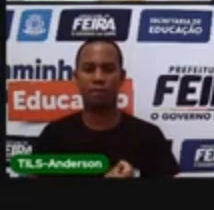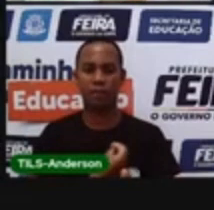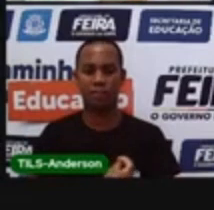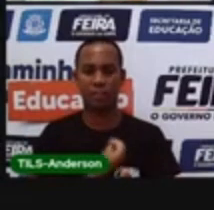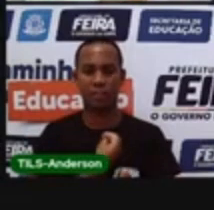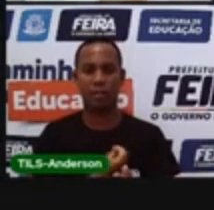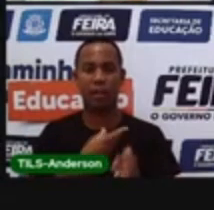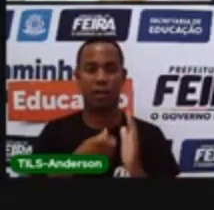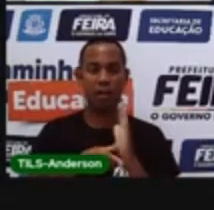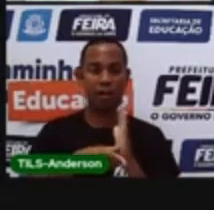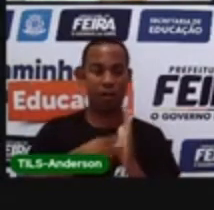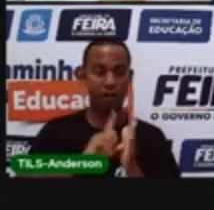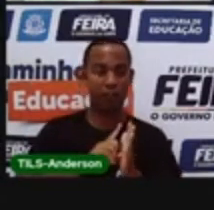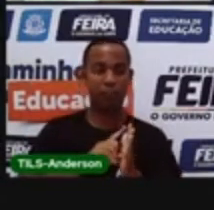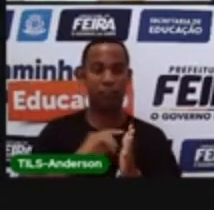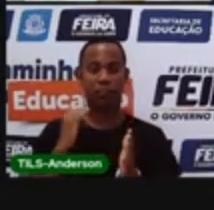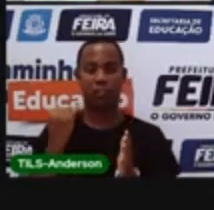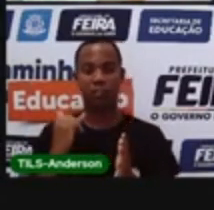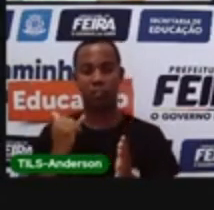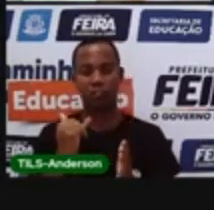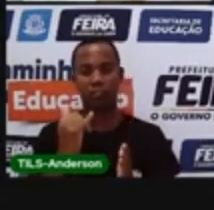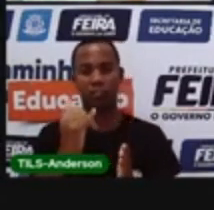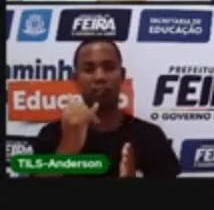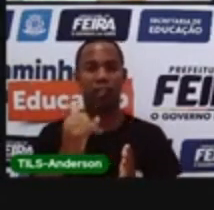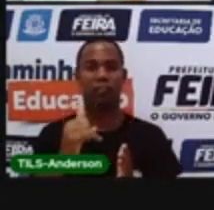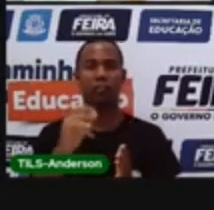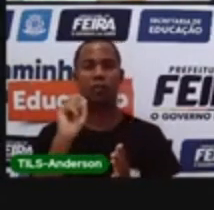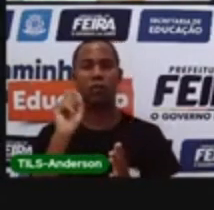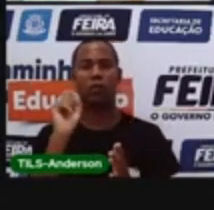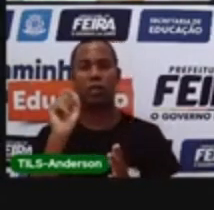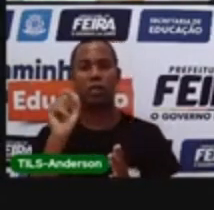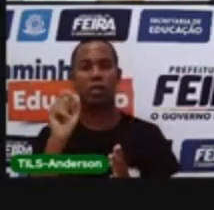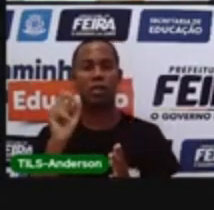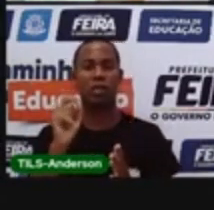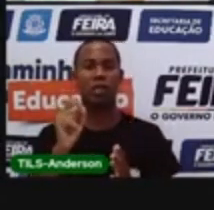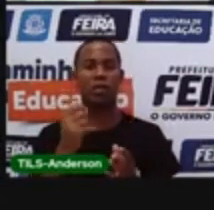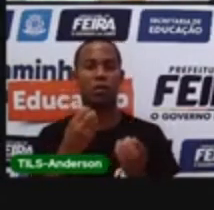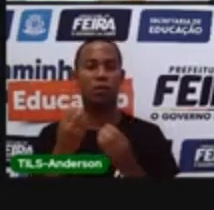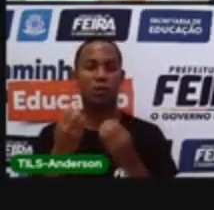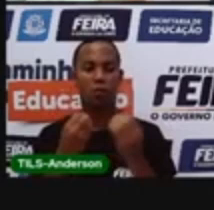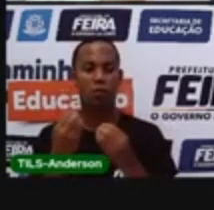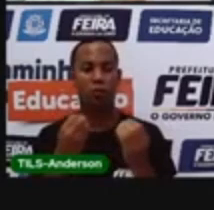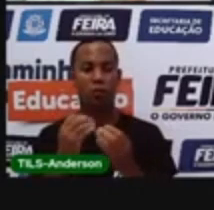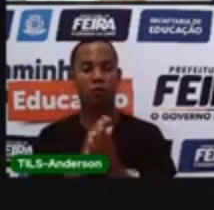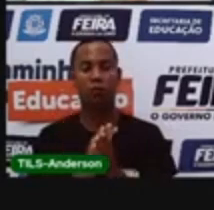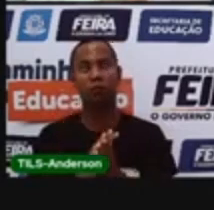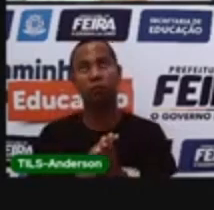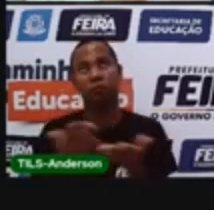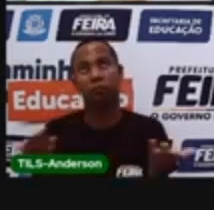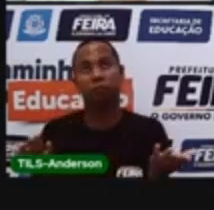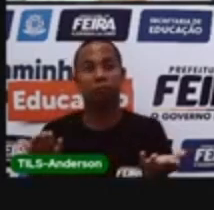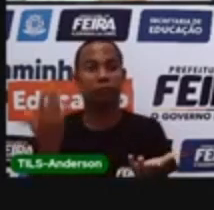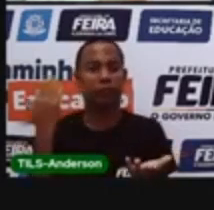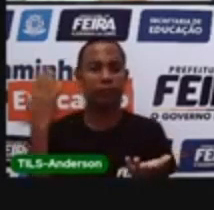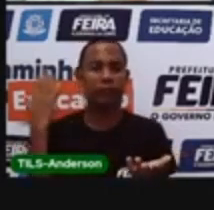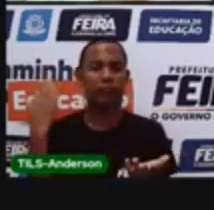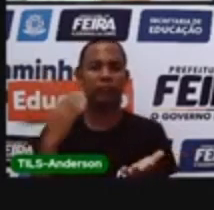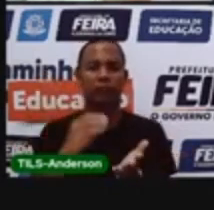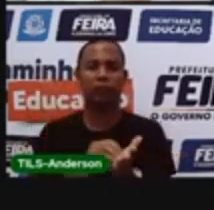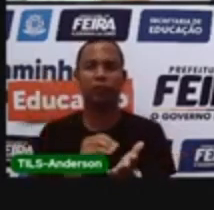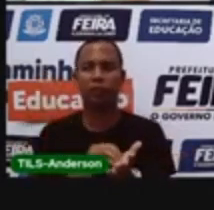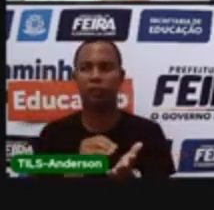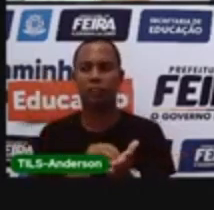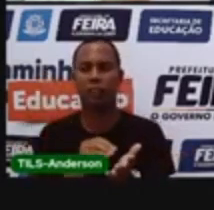da descoberta da eletricidade não era assim tão cômoda. Por quê? Porque faltava, na verdade,